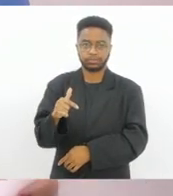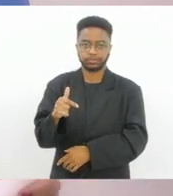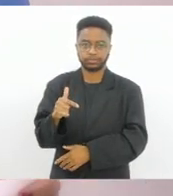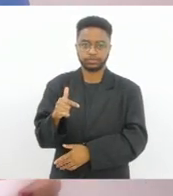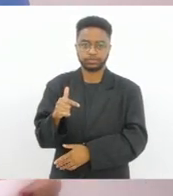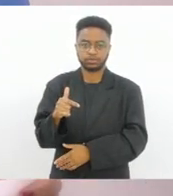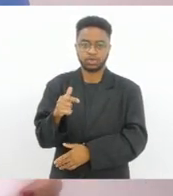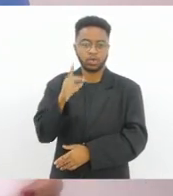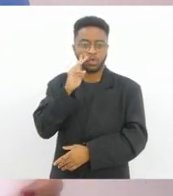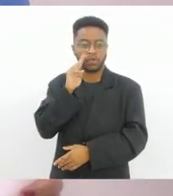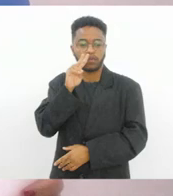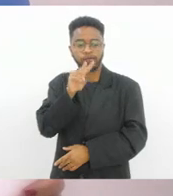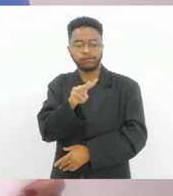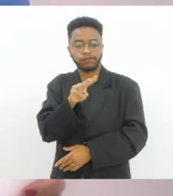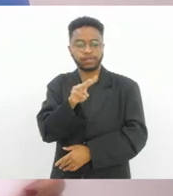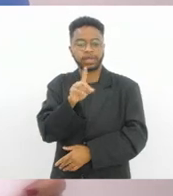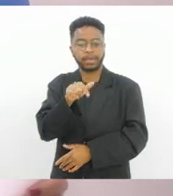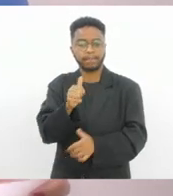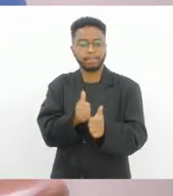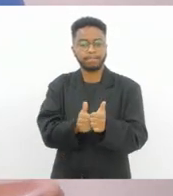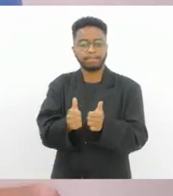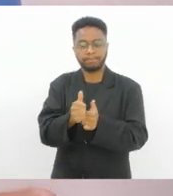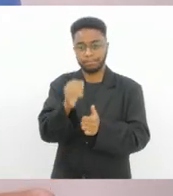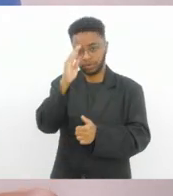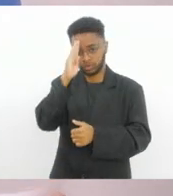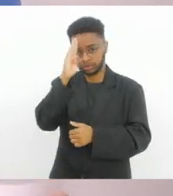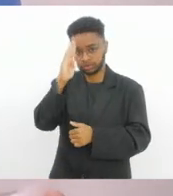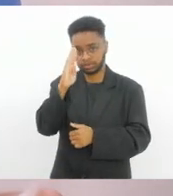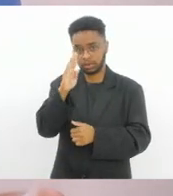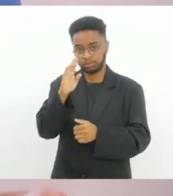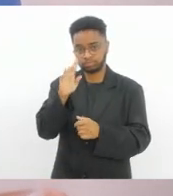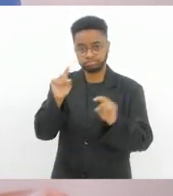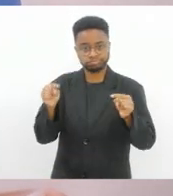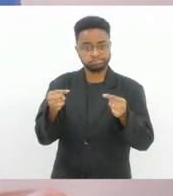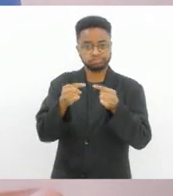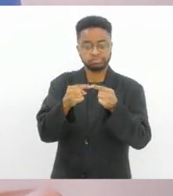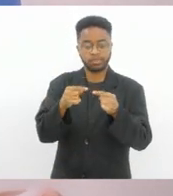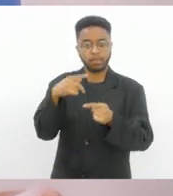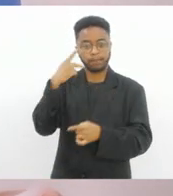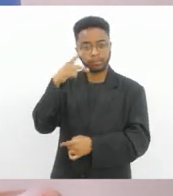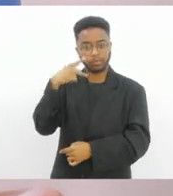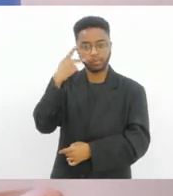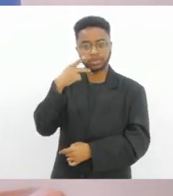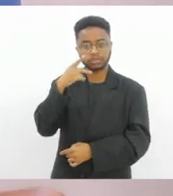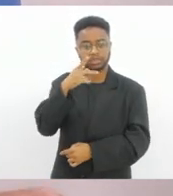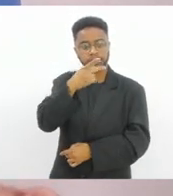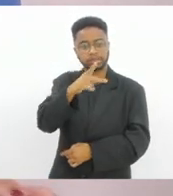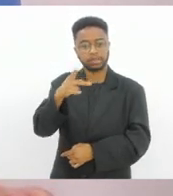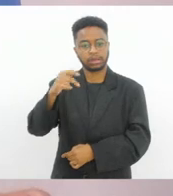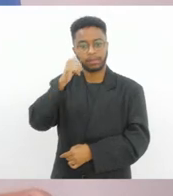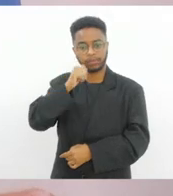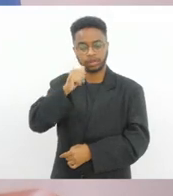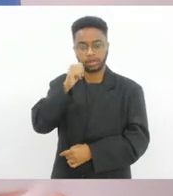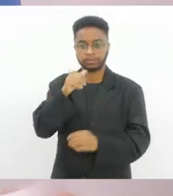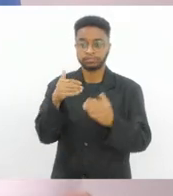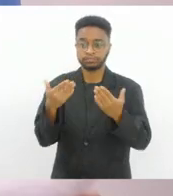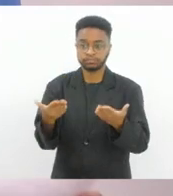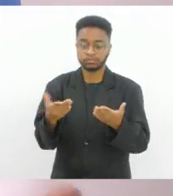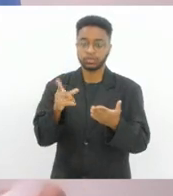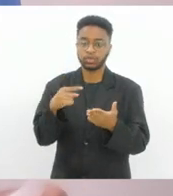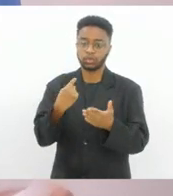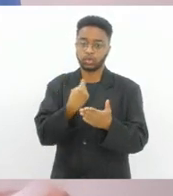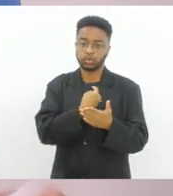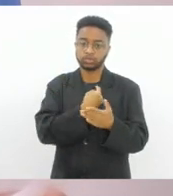tanto um olhar de priorização com relação às políticas para as mulheres. Então, contem